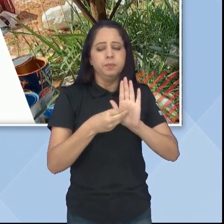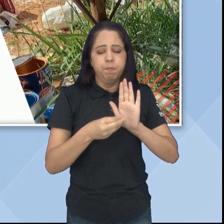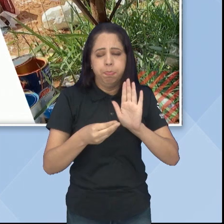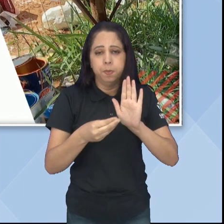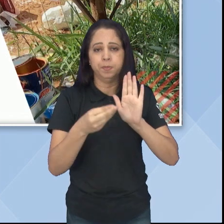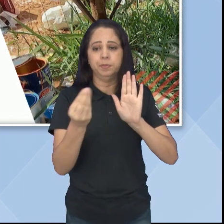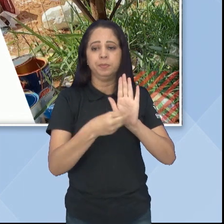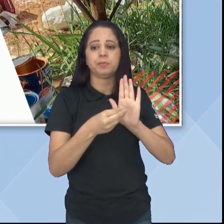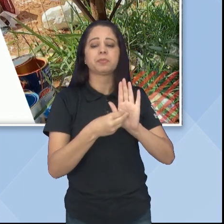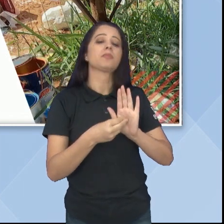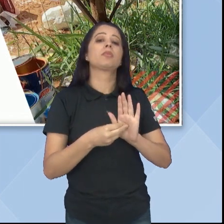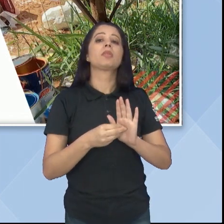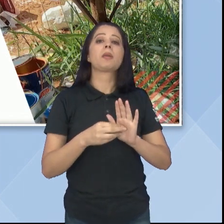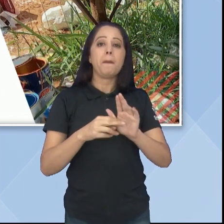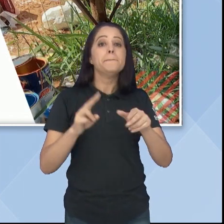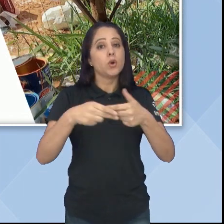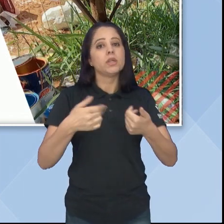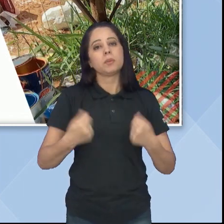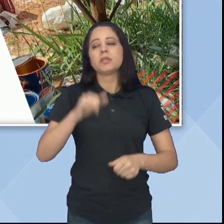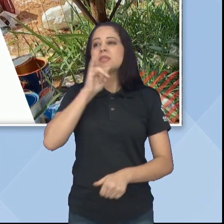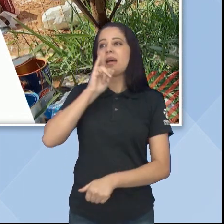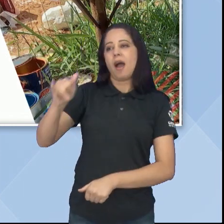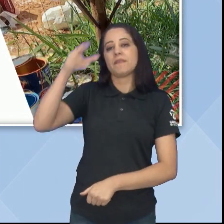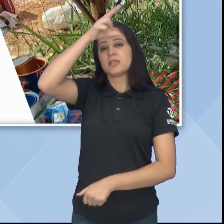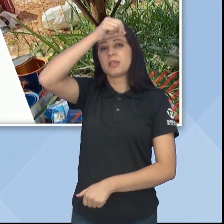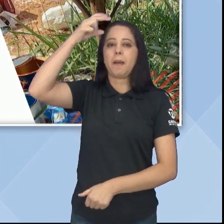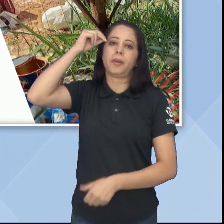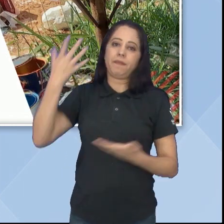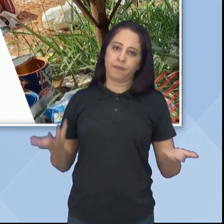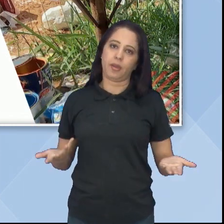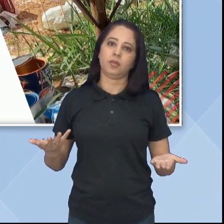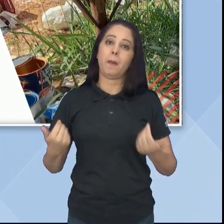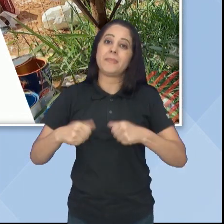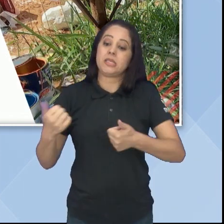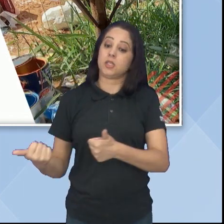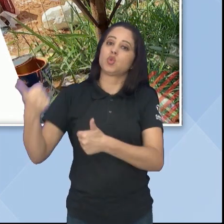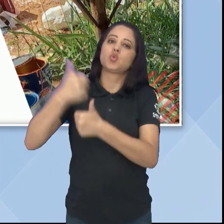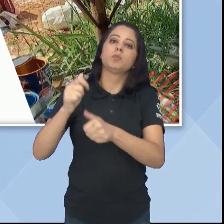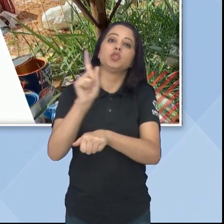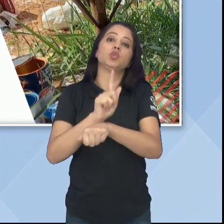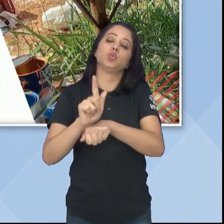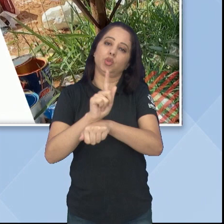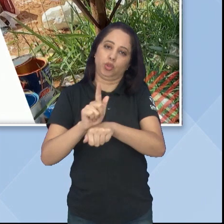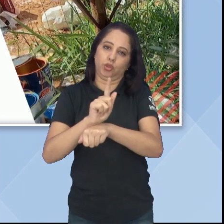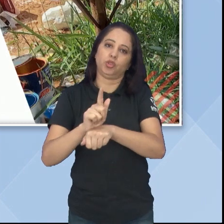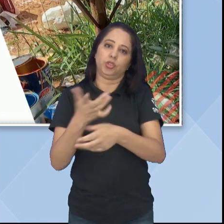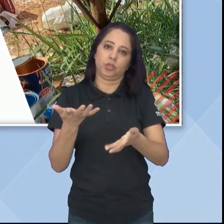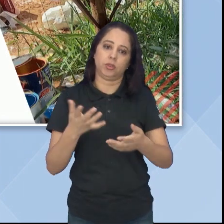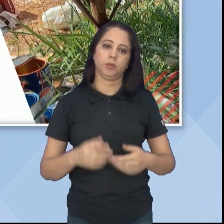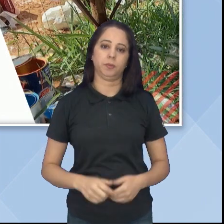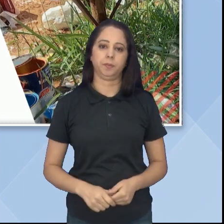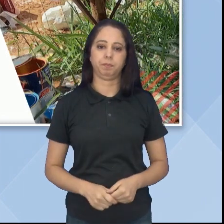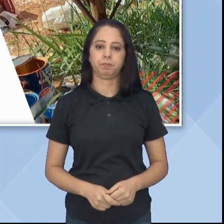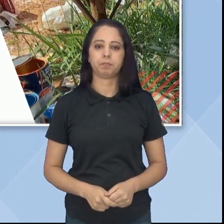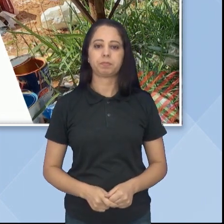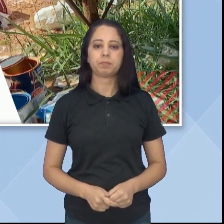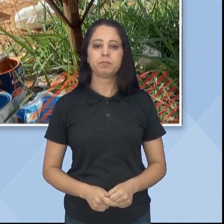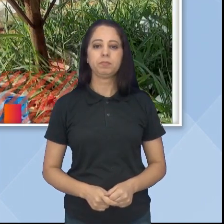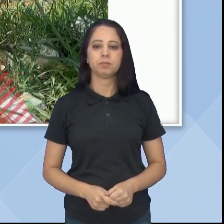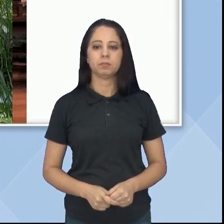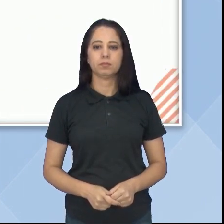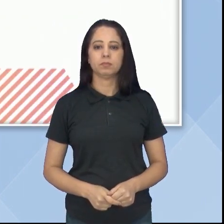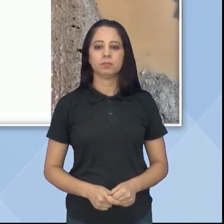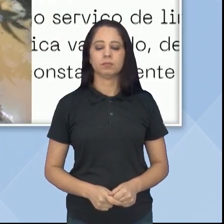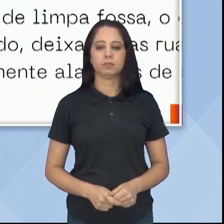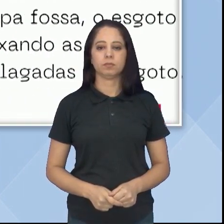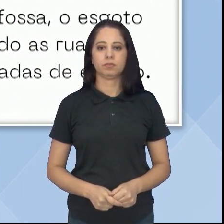isso, nós precisamos avisar o prefeito que ele precisa de um bom gestor para discutir o problema do lixo. Pode passar.